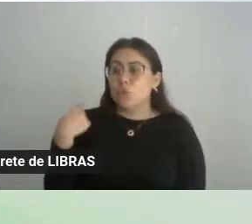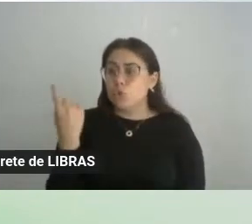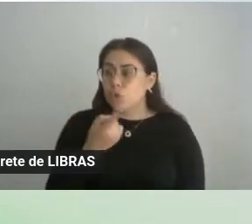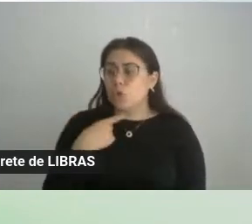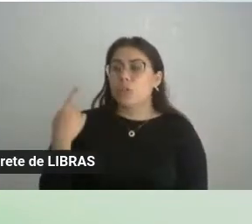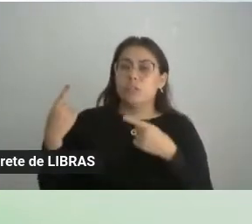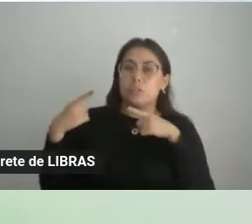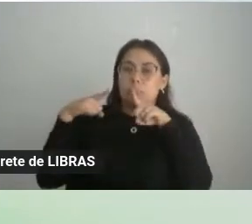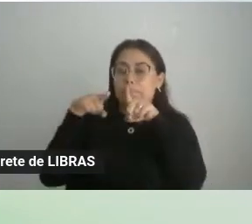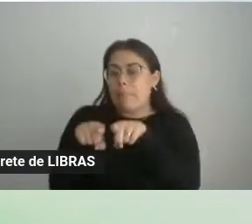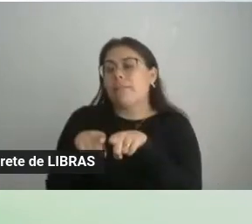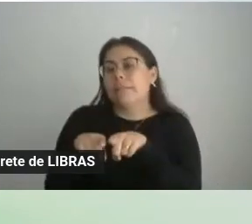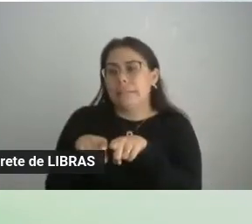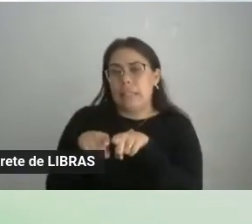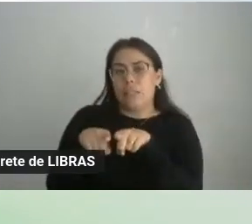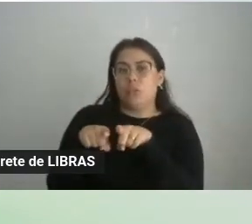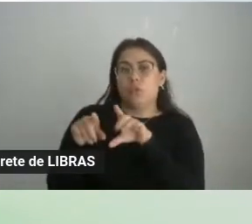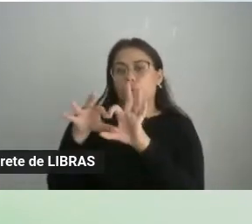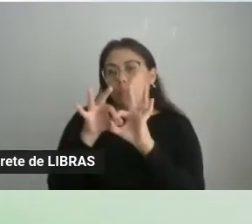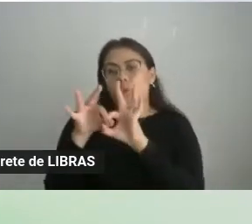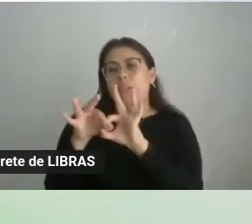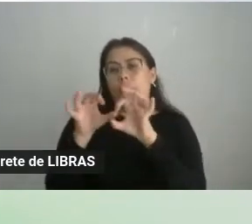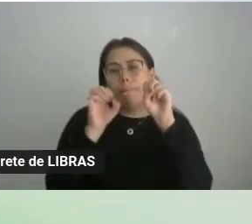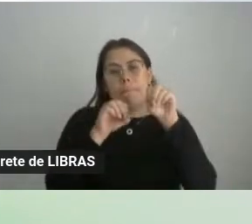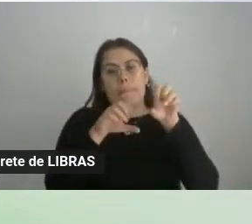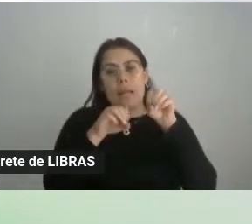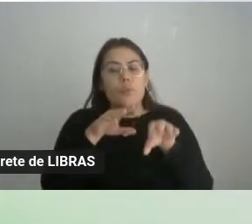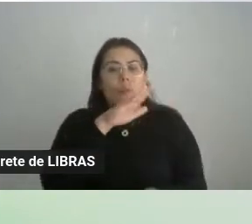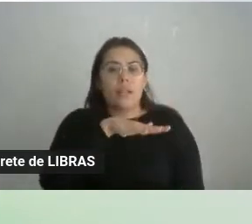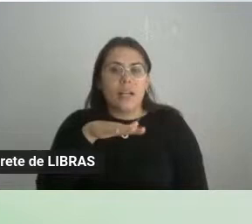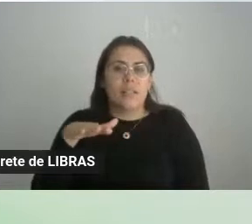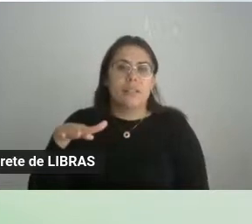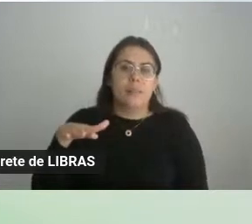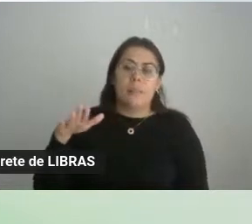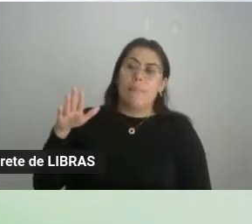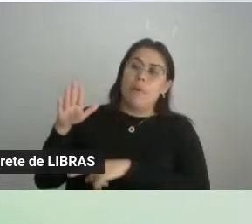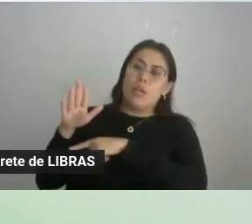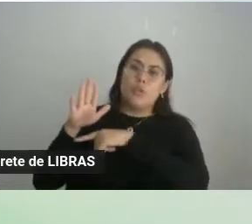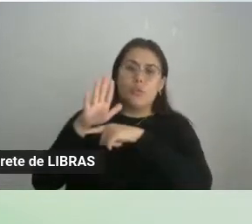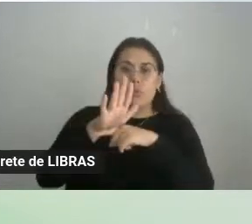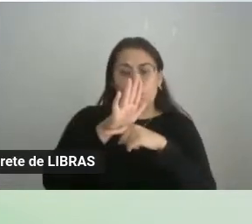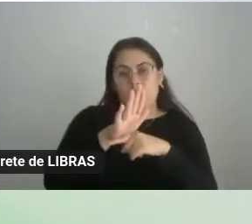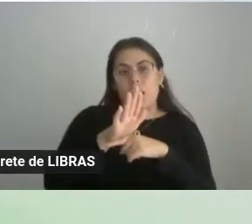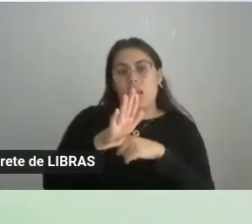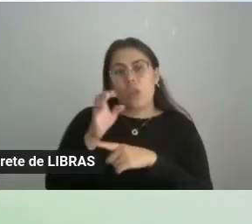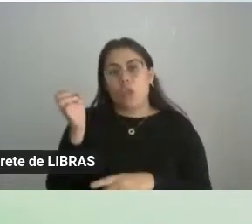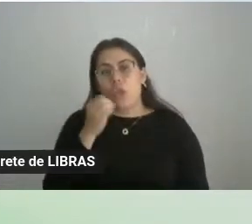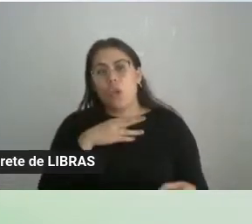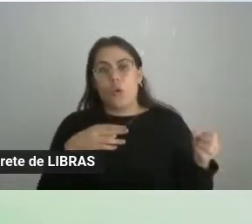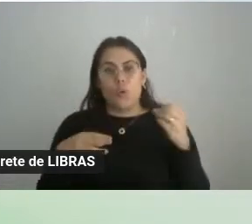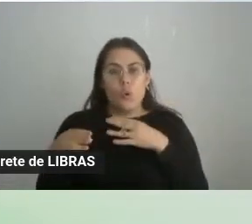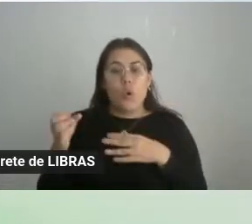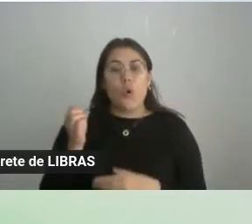de vocês no sentido de educar, e a gente está aqui para transformar, para trazer coisas novas, para a gente, de